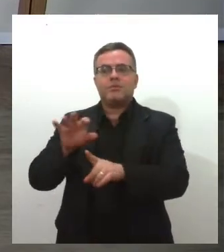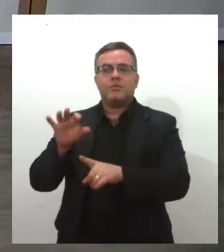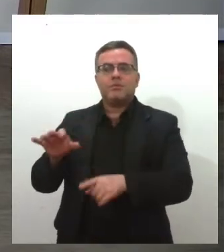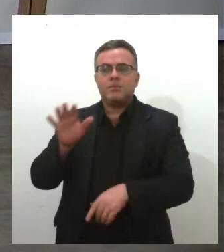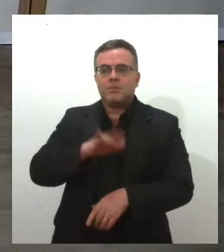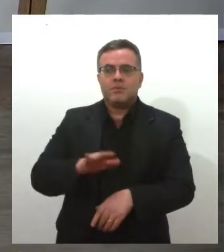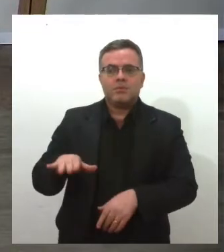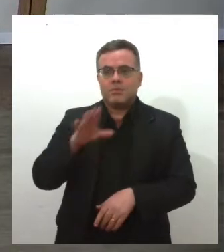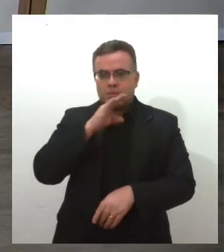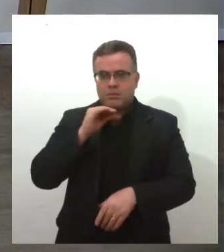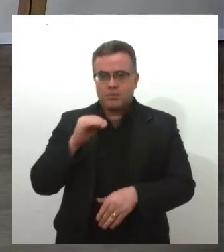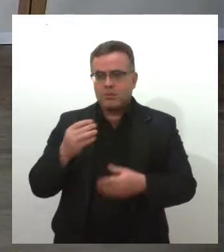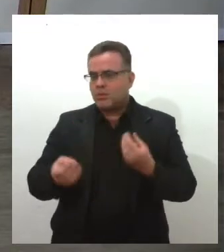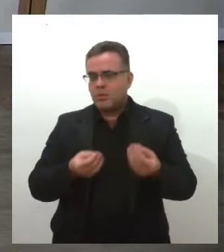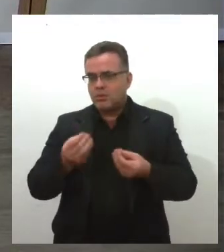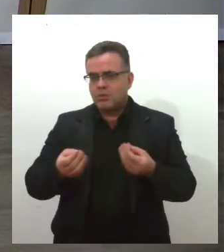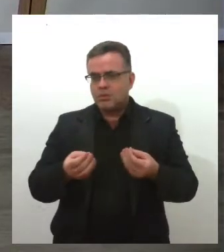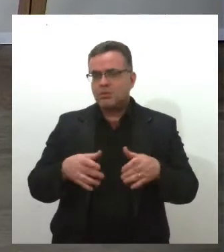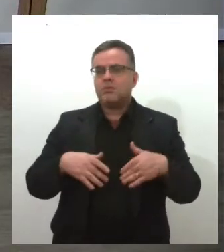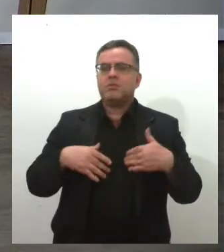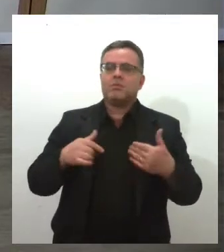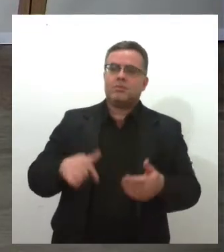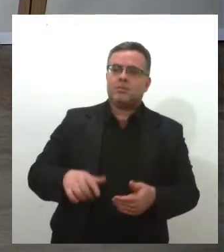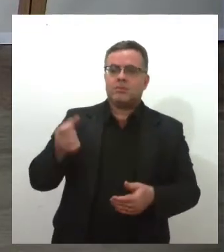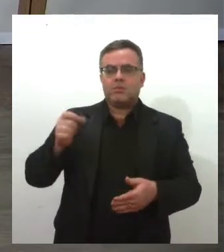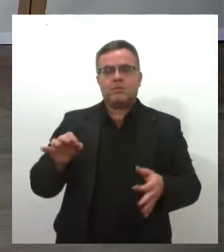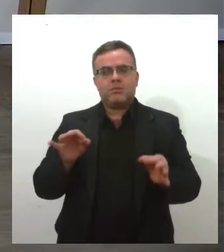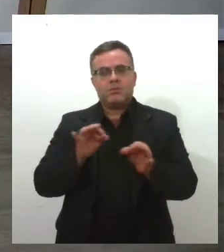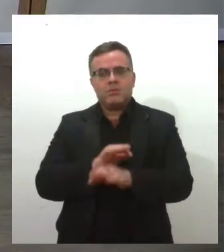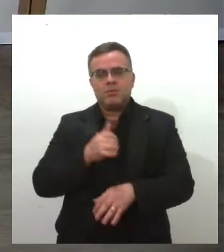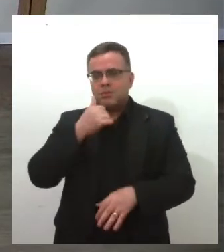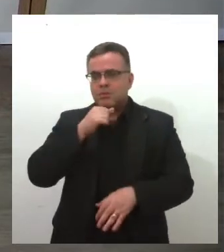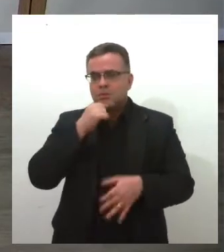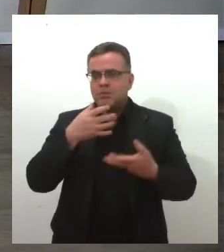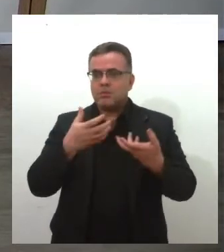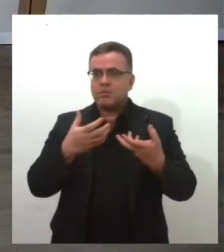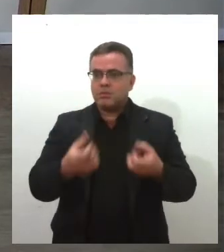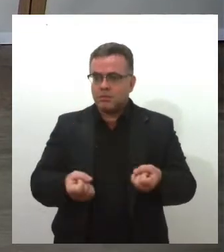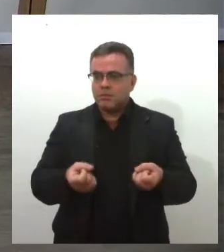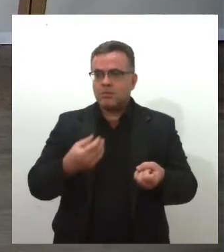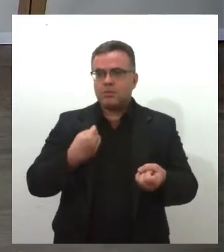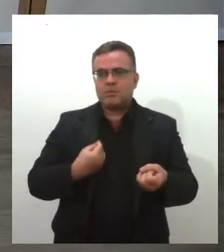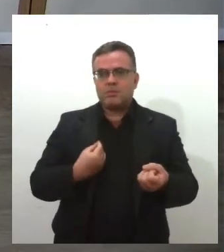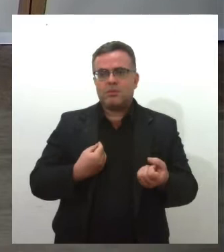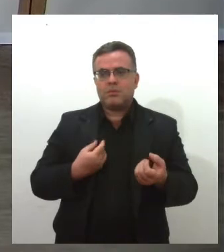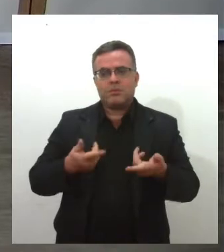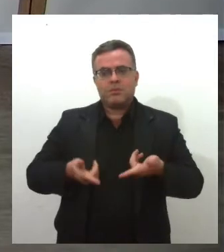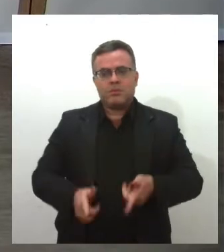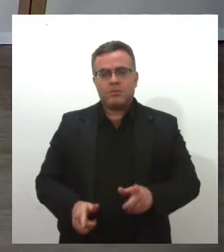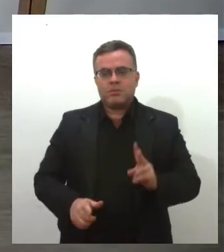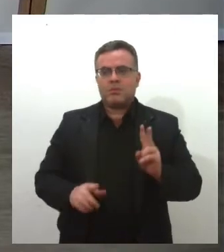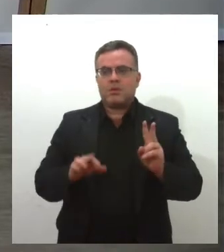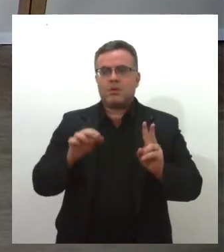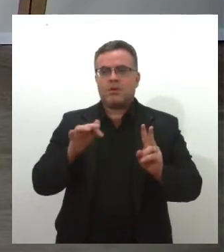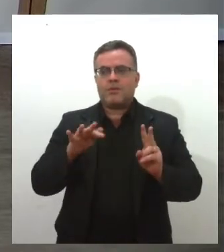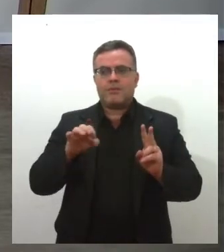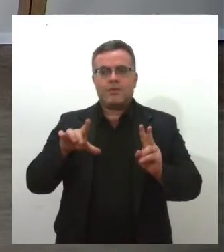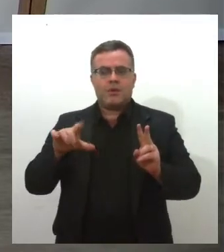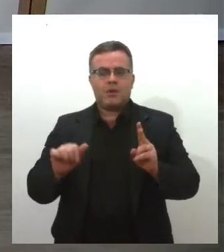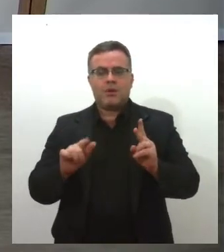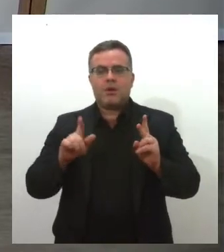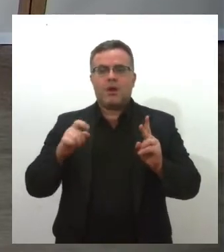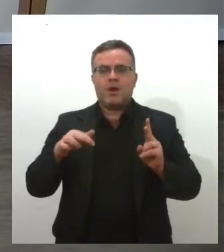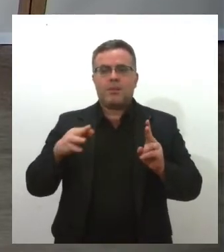crianças e adolescentes. Aqui em Sergipe, uma mãe adotou essa prática na vida das gêmeas Rafaela e Gabriela, que